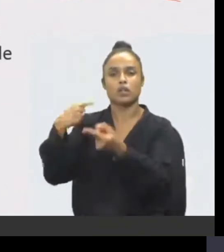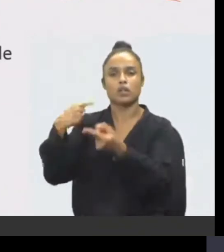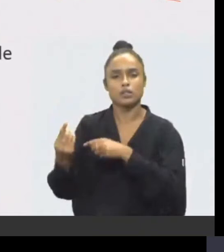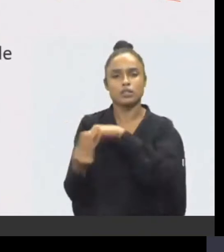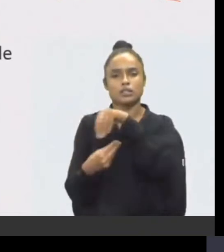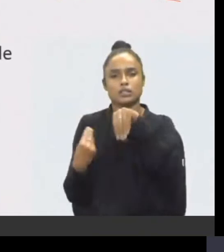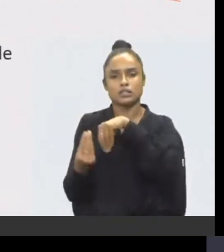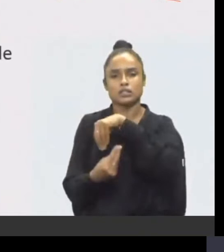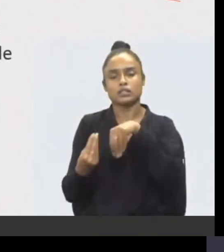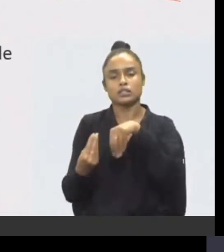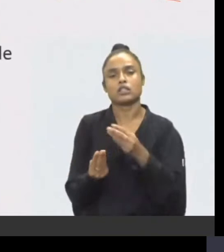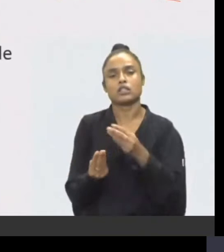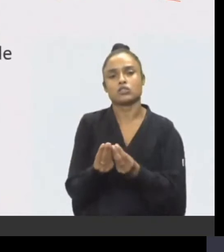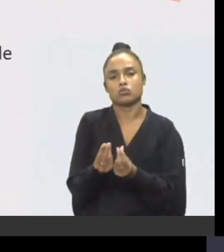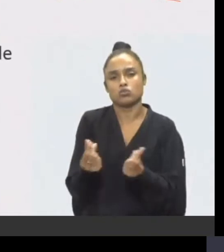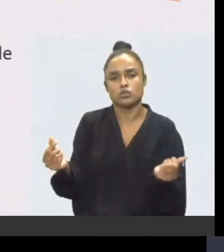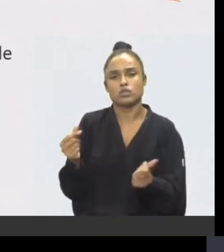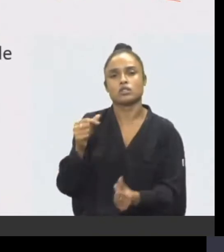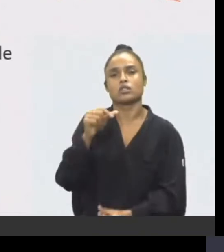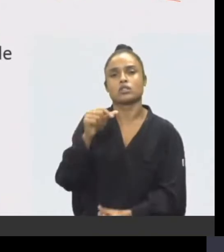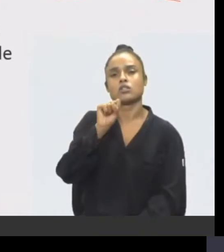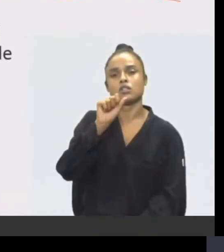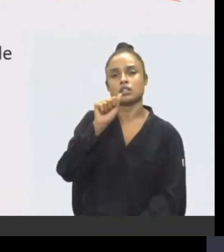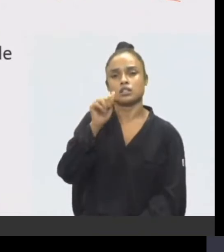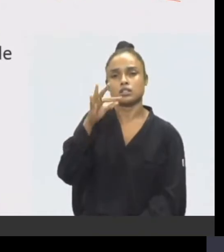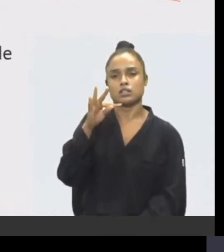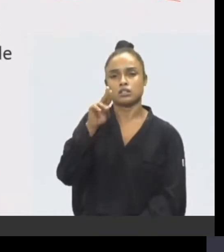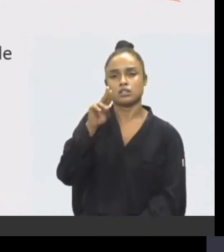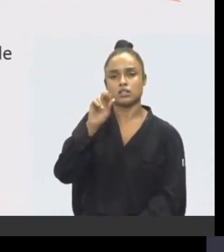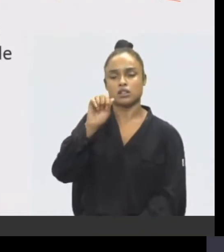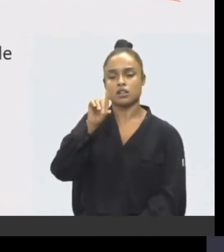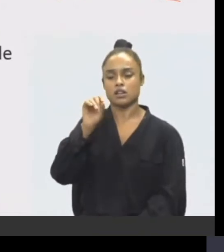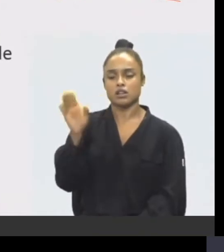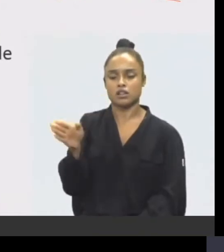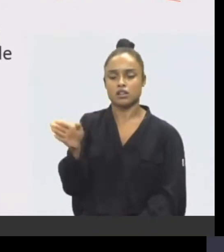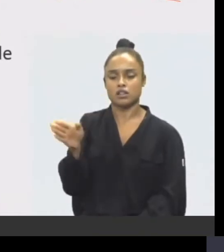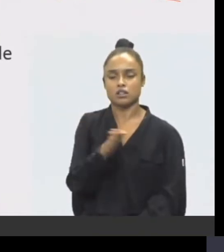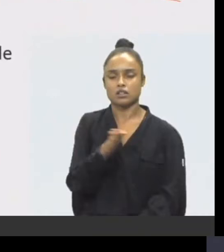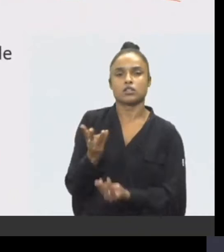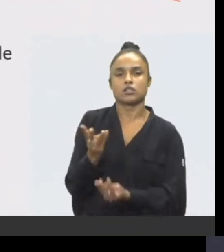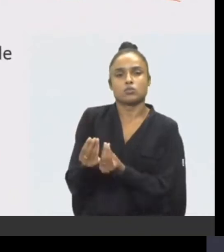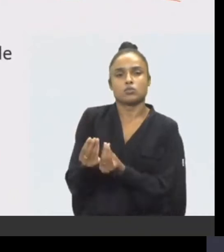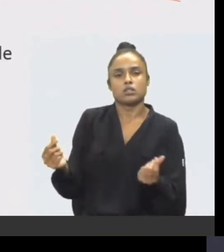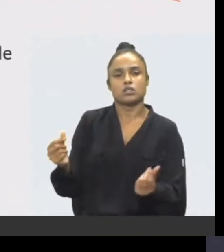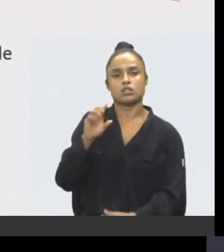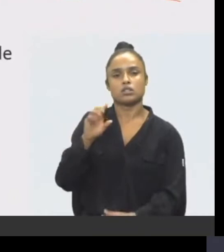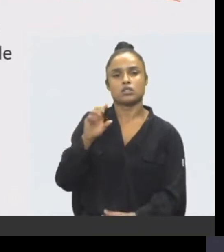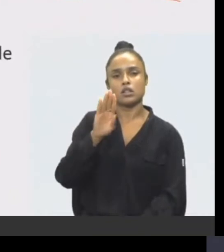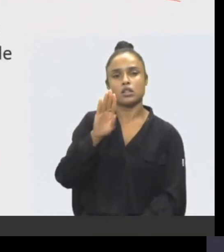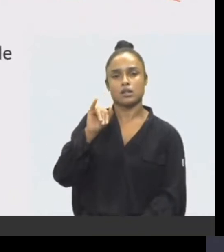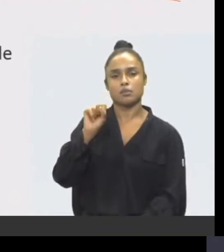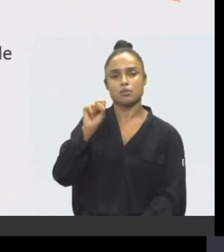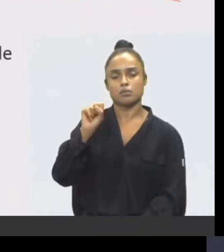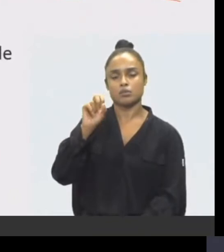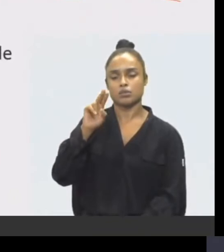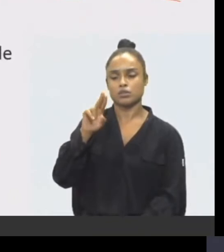procedimento. Então, o correto preparo dessas soluções irão garantir que, ao final do experimento, nós